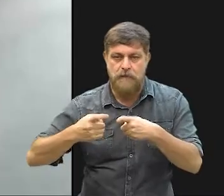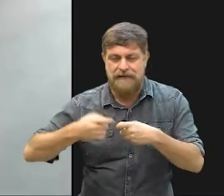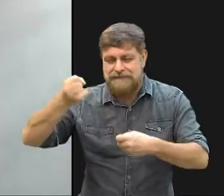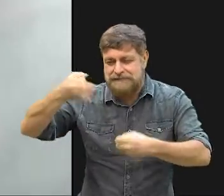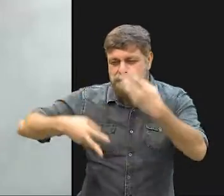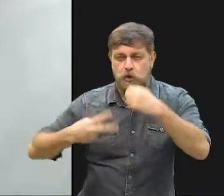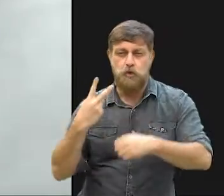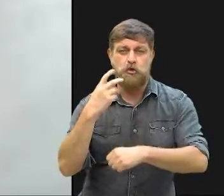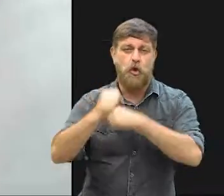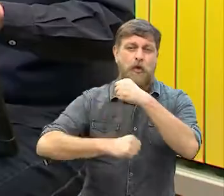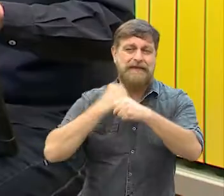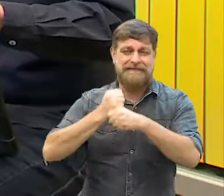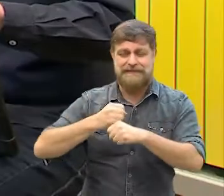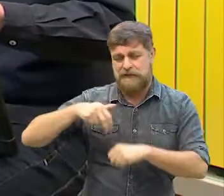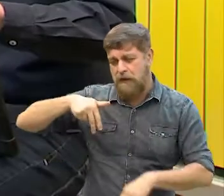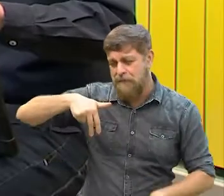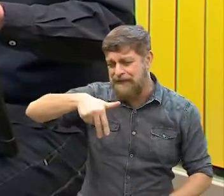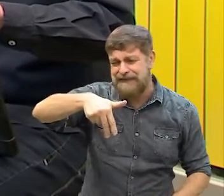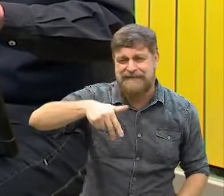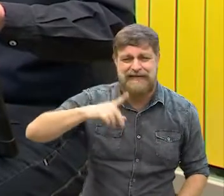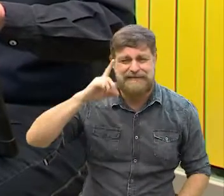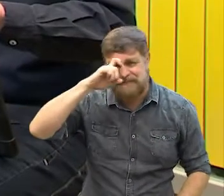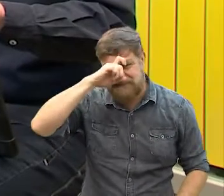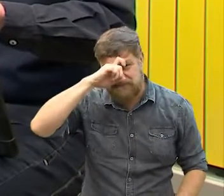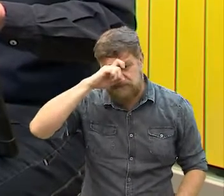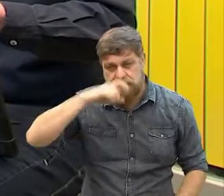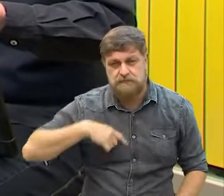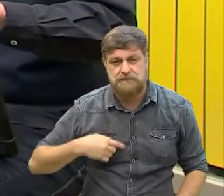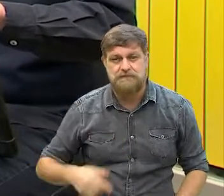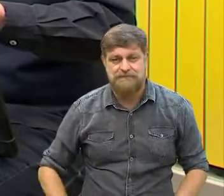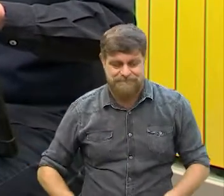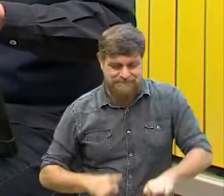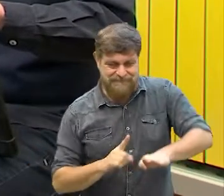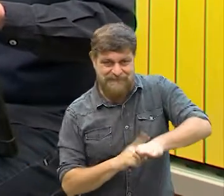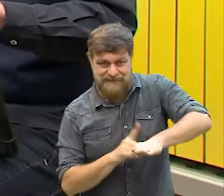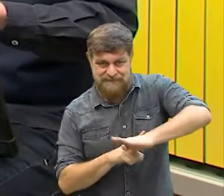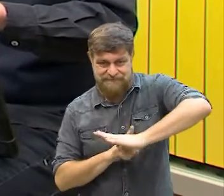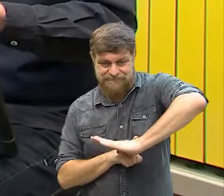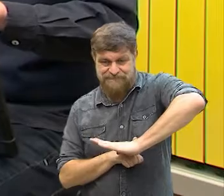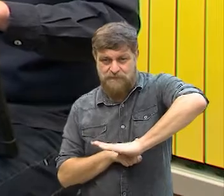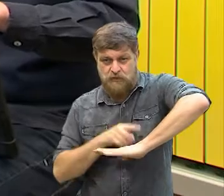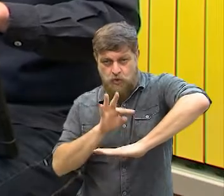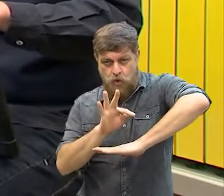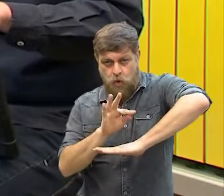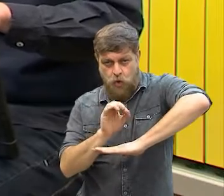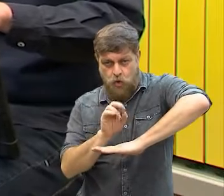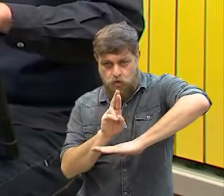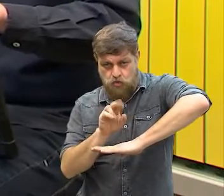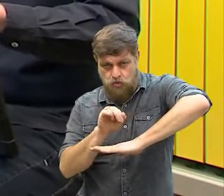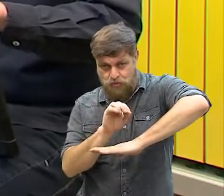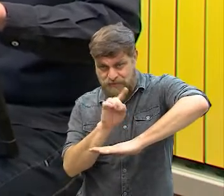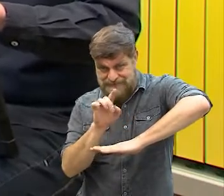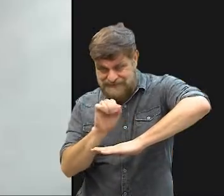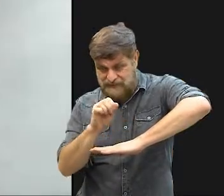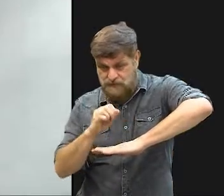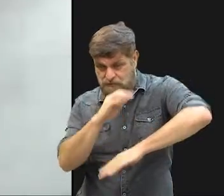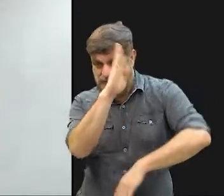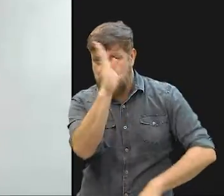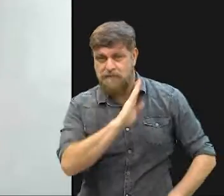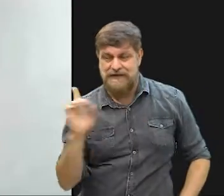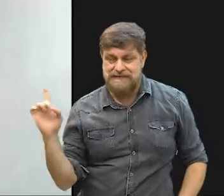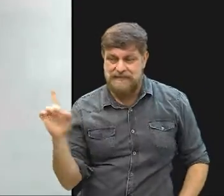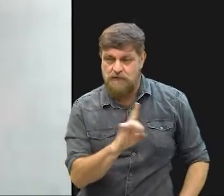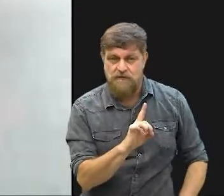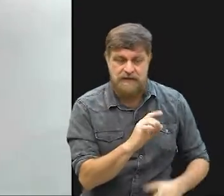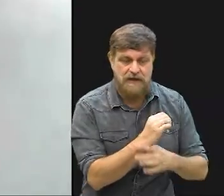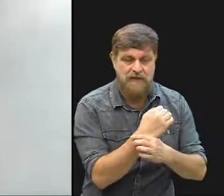que eu ia demorar 2 anos para voltar a andar. Foi tornozelo? E acabei vindo tornozelo. E eu acabei vendo me tratar aqui no Brasil, né? Tá.